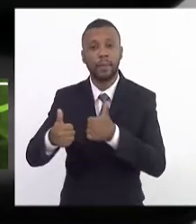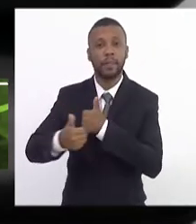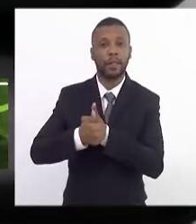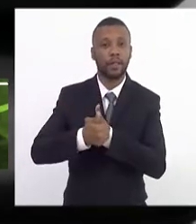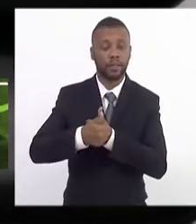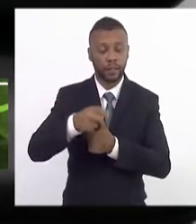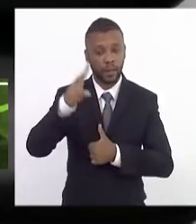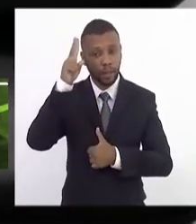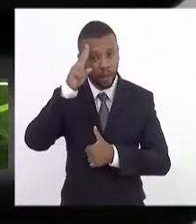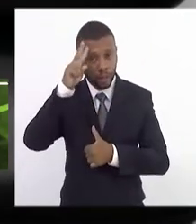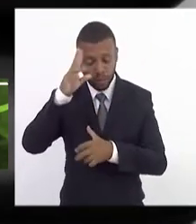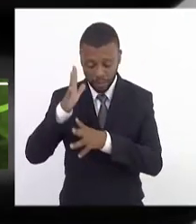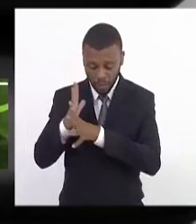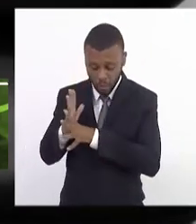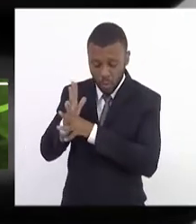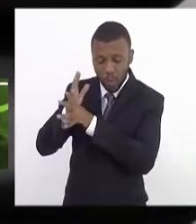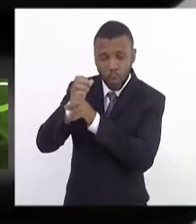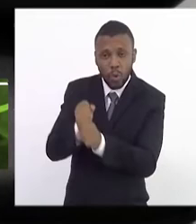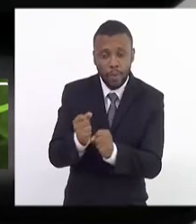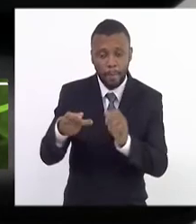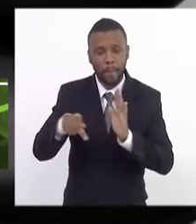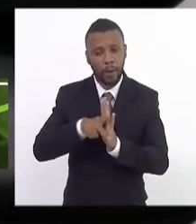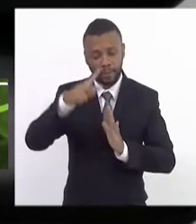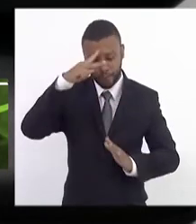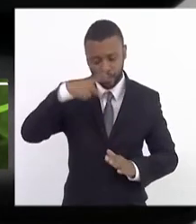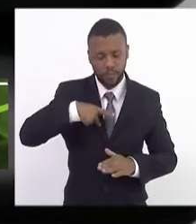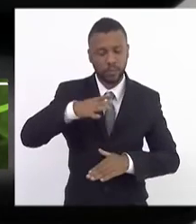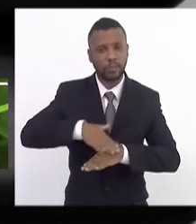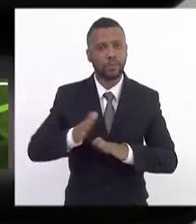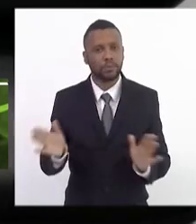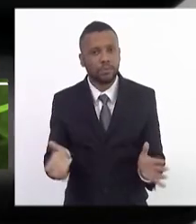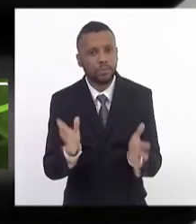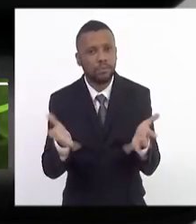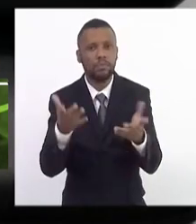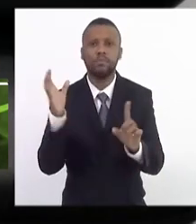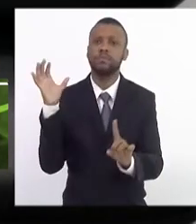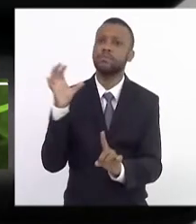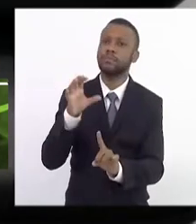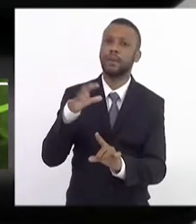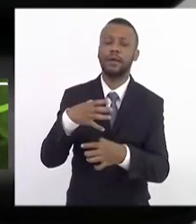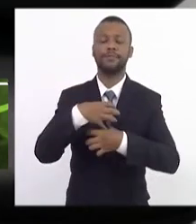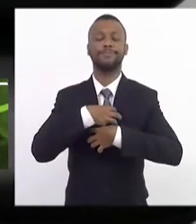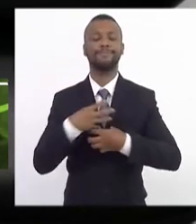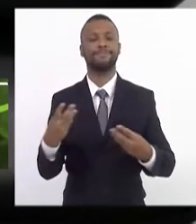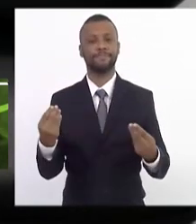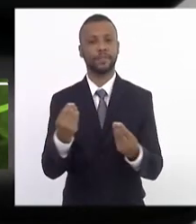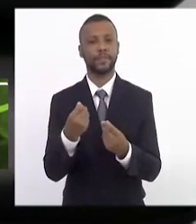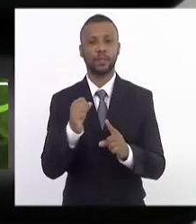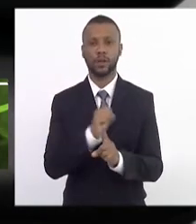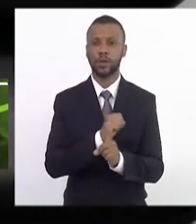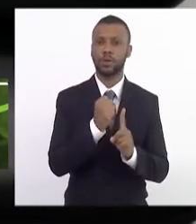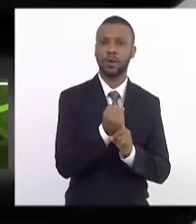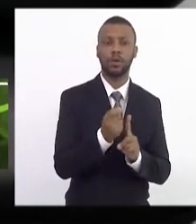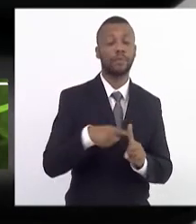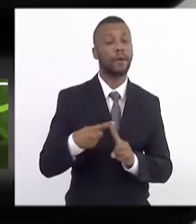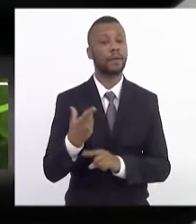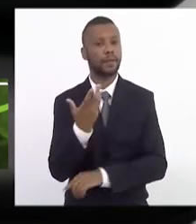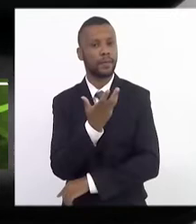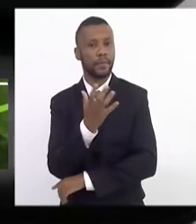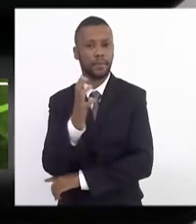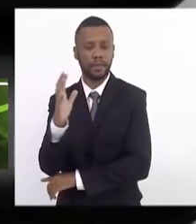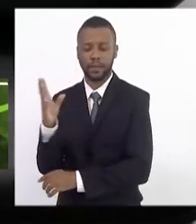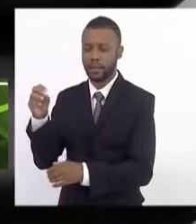própria história e desenvolvendo um impacto sensível, socioambiental, dentro daquele território